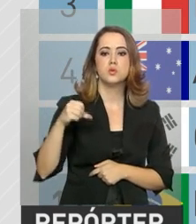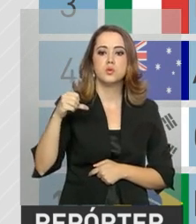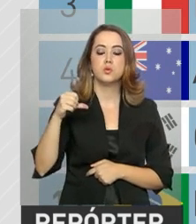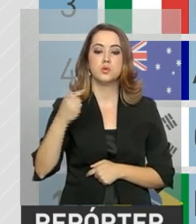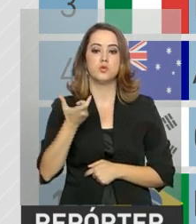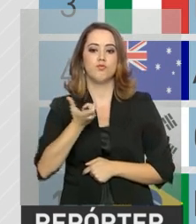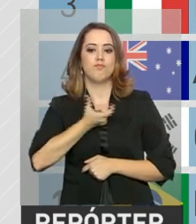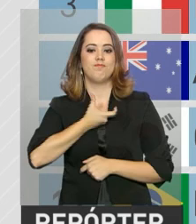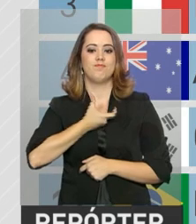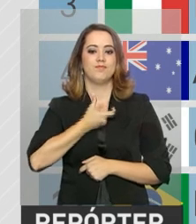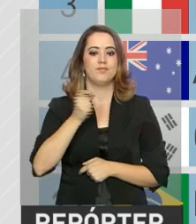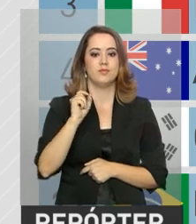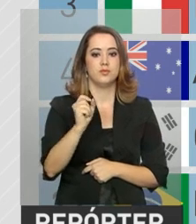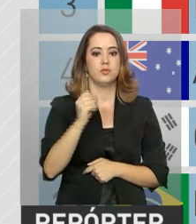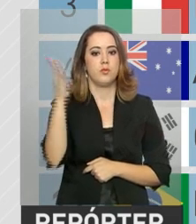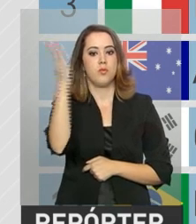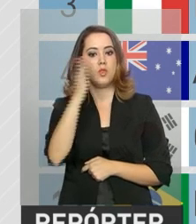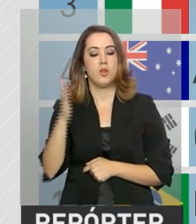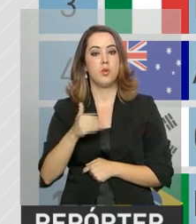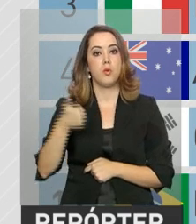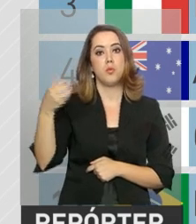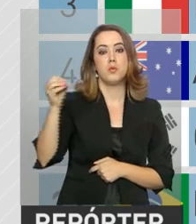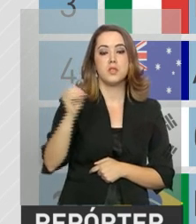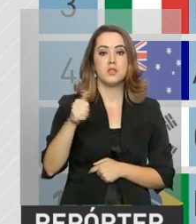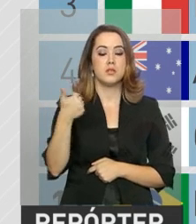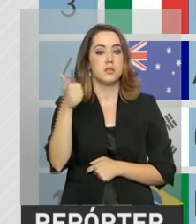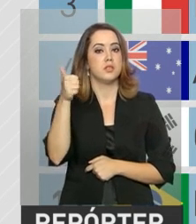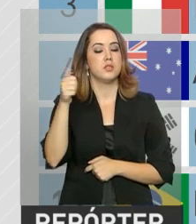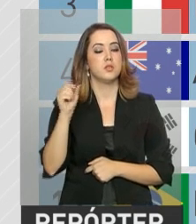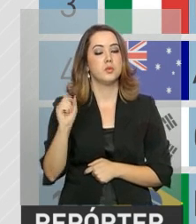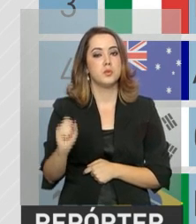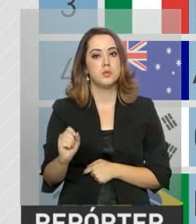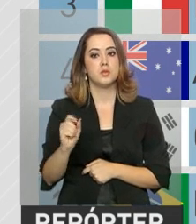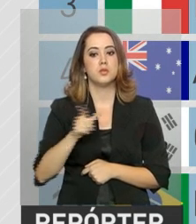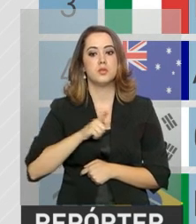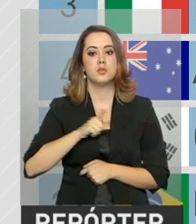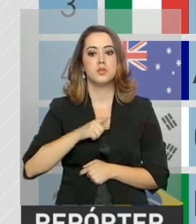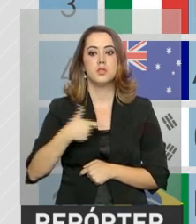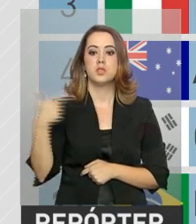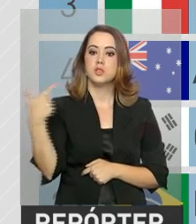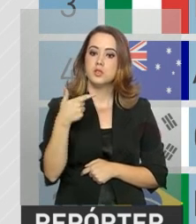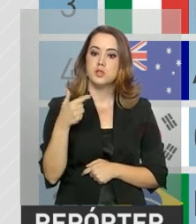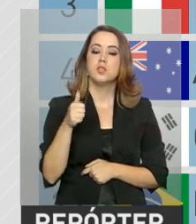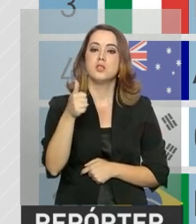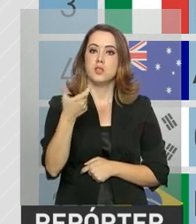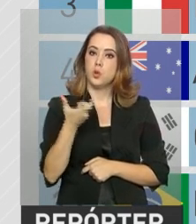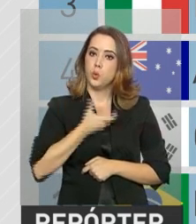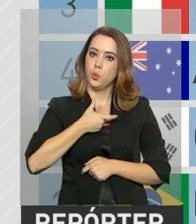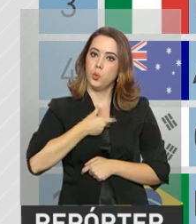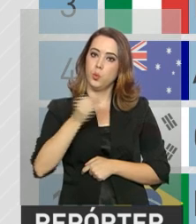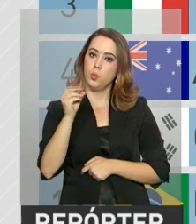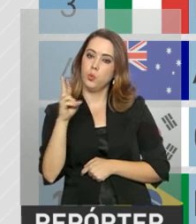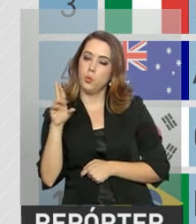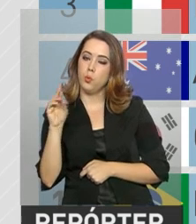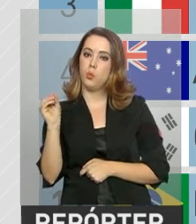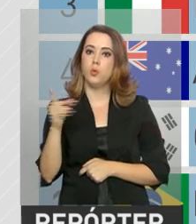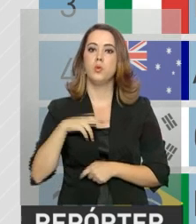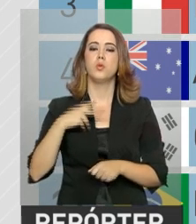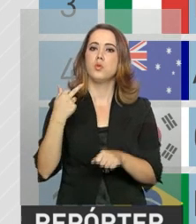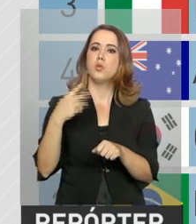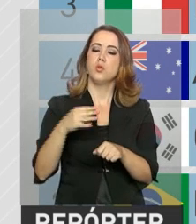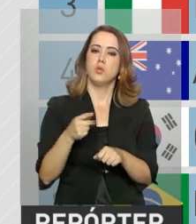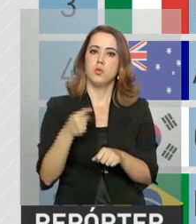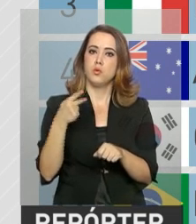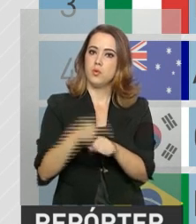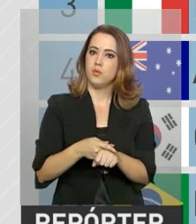bronze, 9 no total. E o Brasil está em 11º lugar com a medalha de ouro de Rafaela Silva e a prata de Felipe Vu